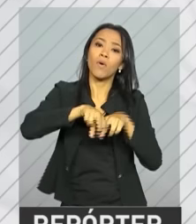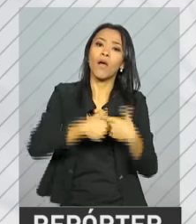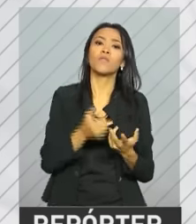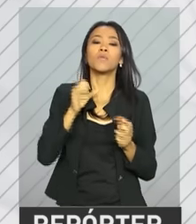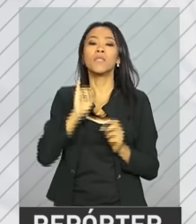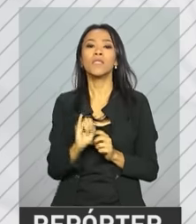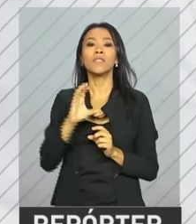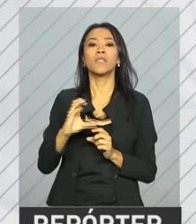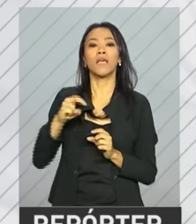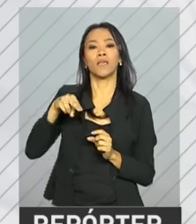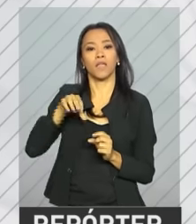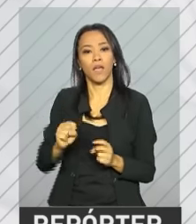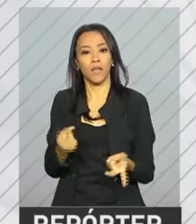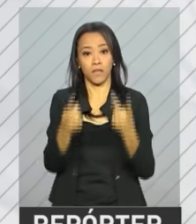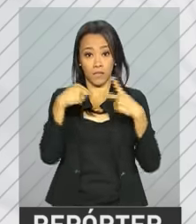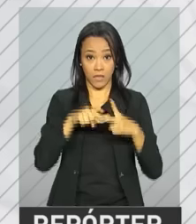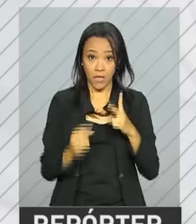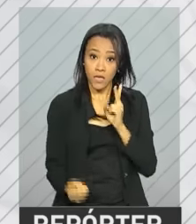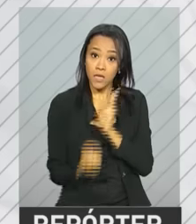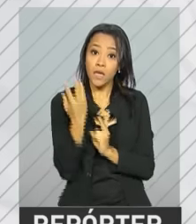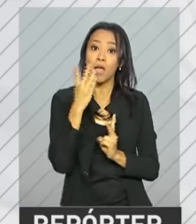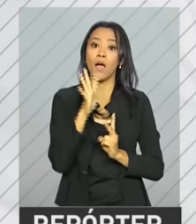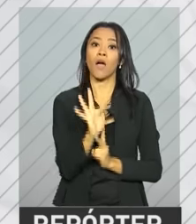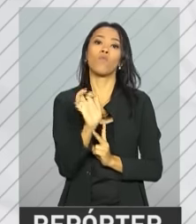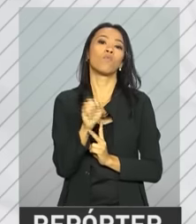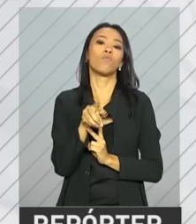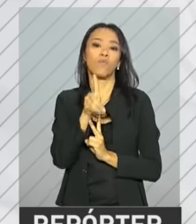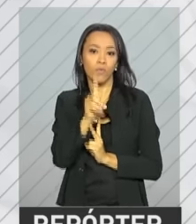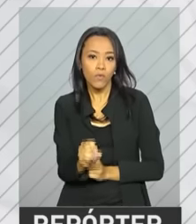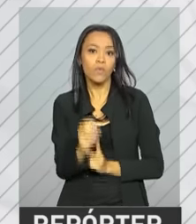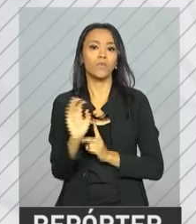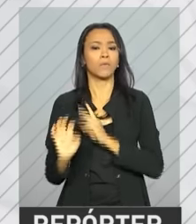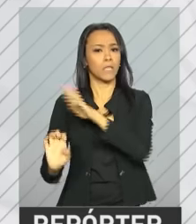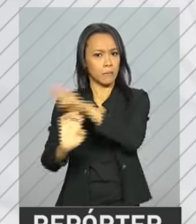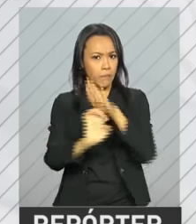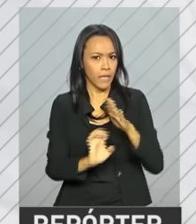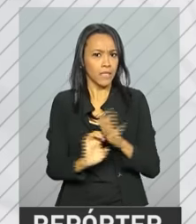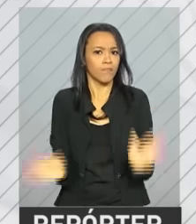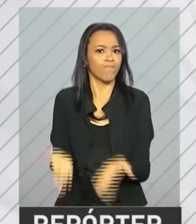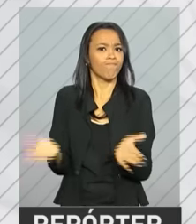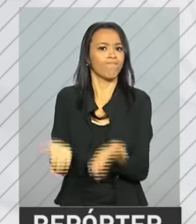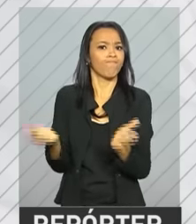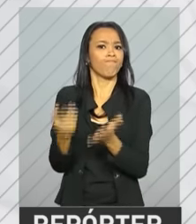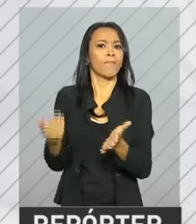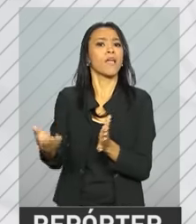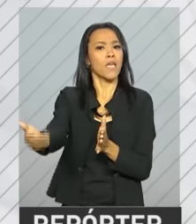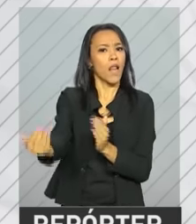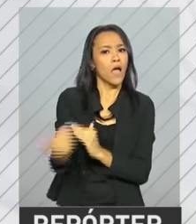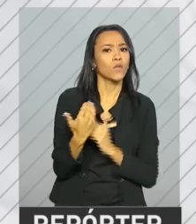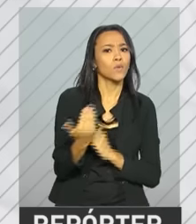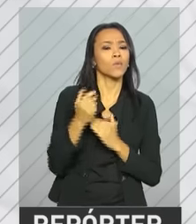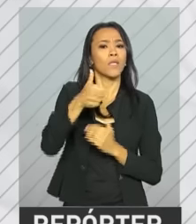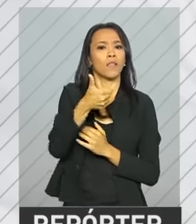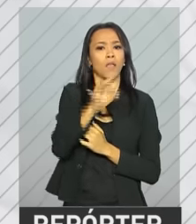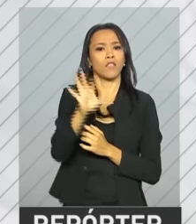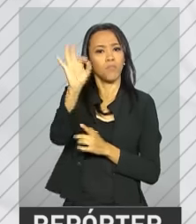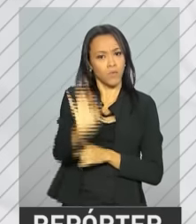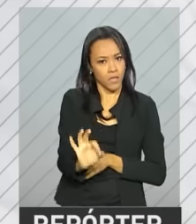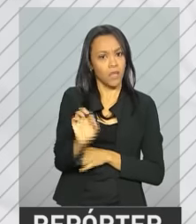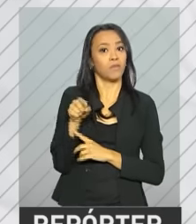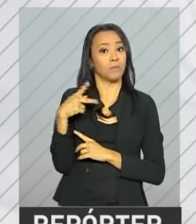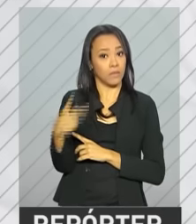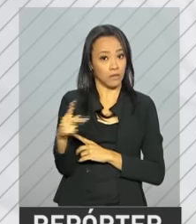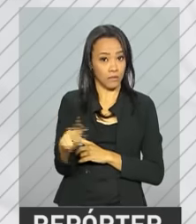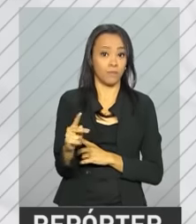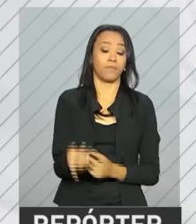ICMS da criação de um fundo para que empresas que foram beneficiadas com incentivos fiscais contribuam com 10% do valor desses